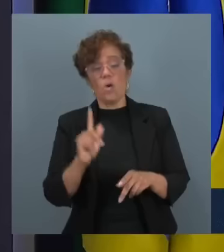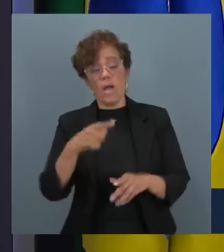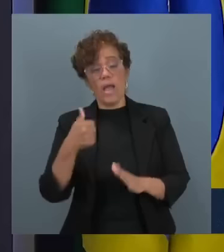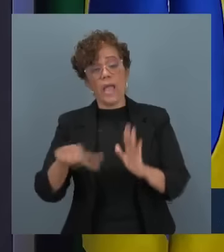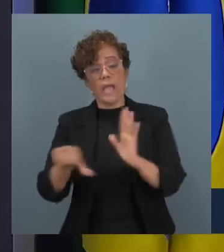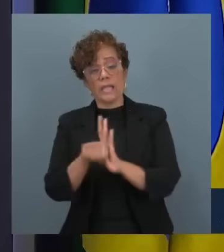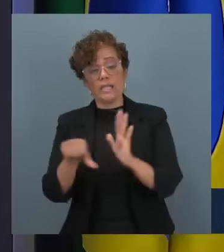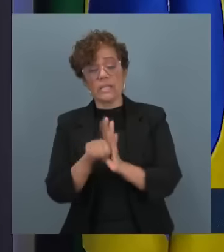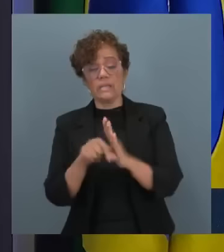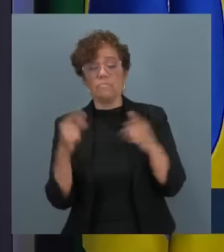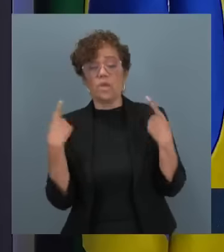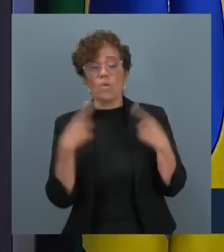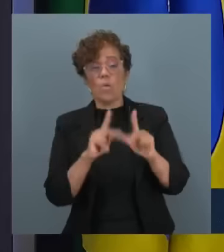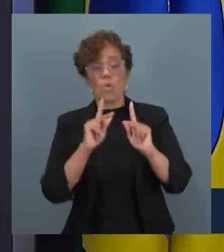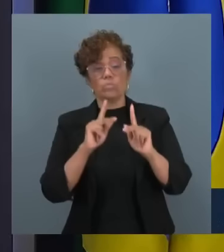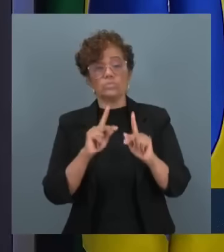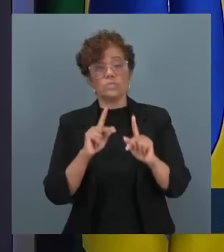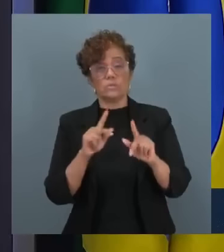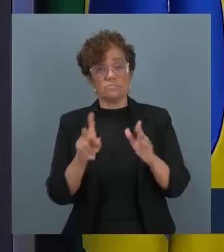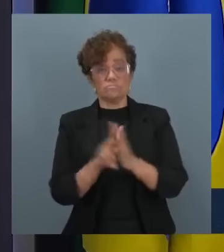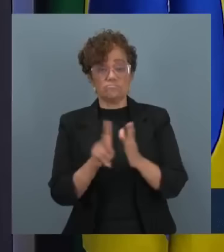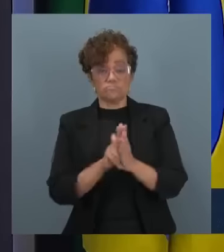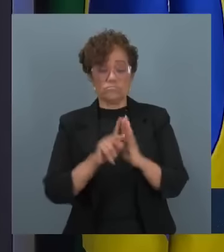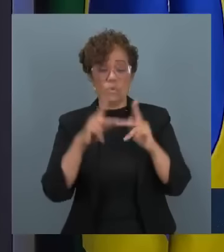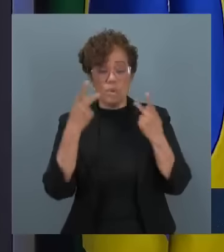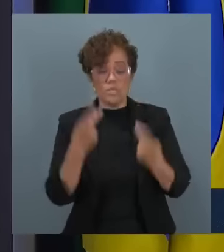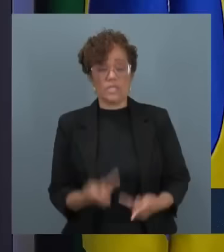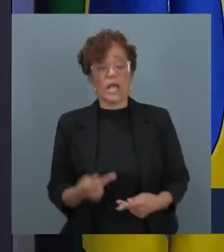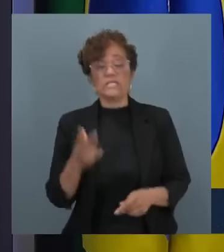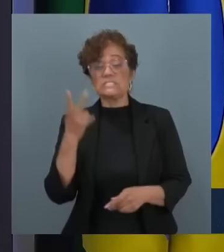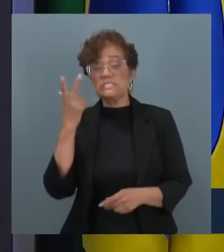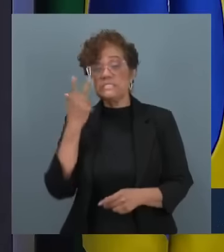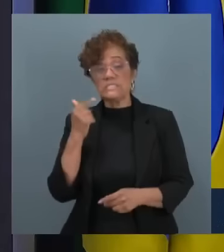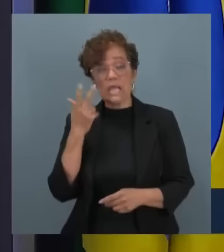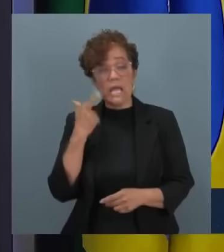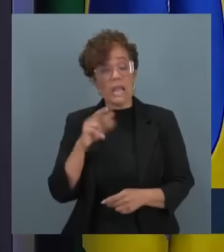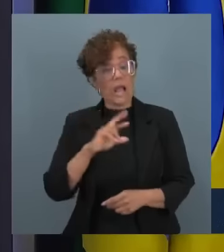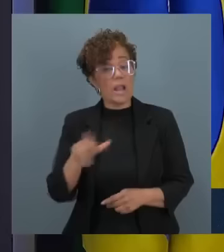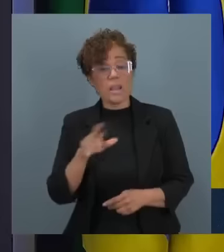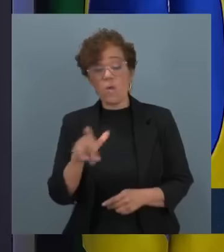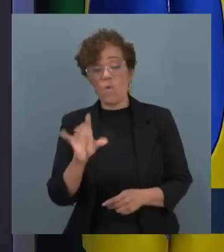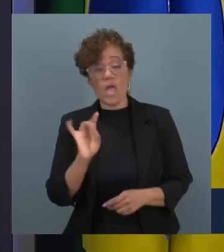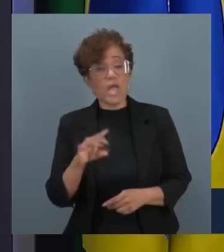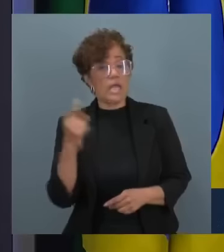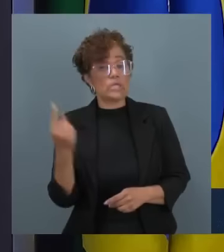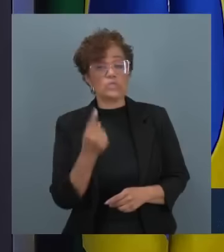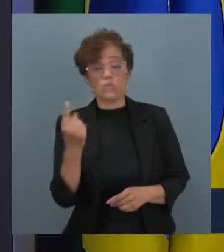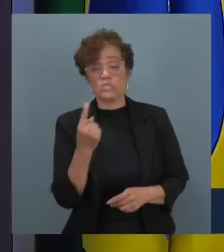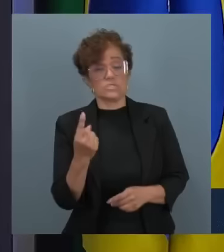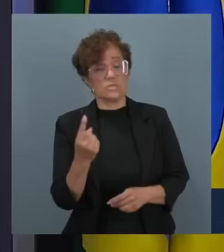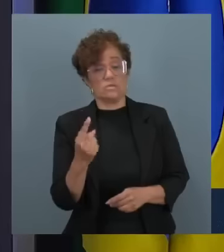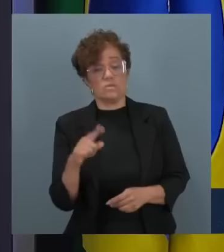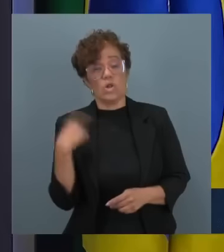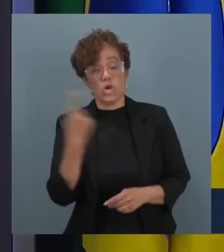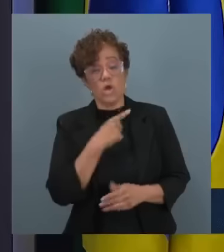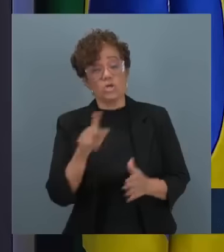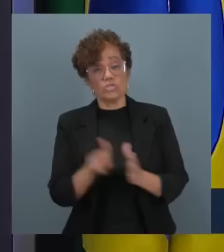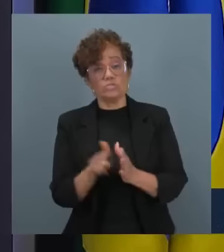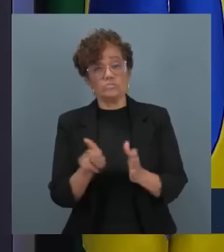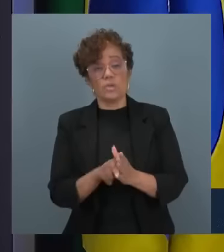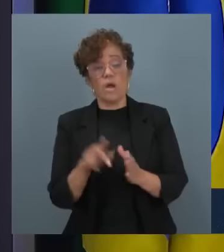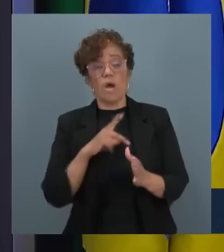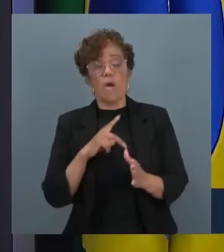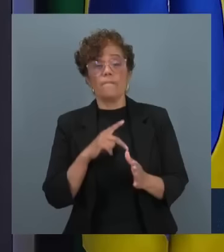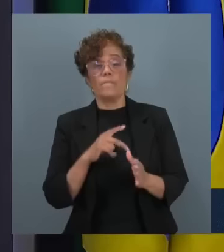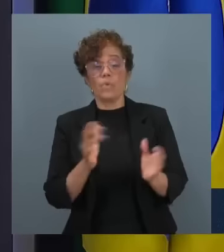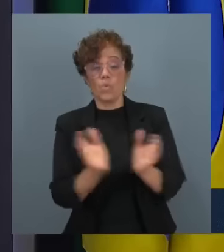contra a humanidade. No Ceará, não estamos diante de casos isolados. Estamos diante de um processo